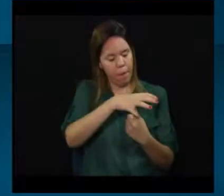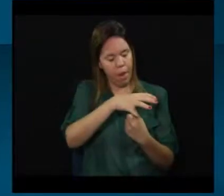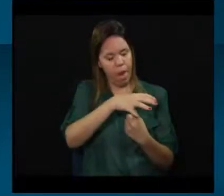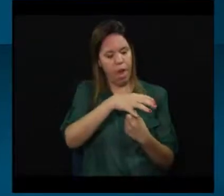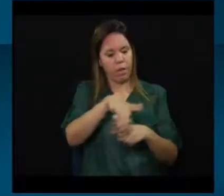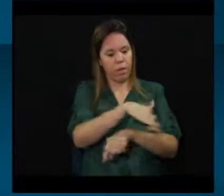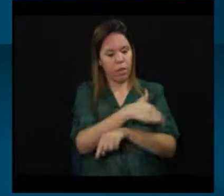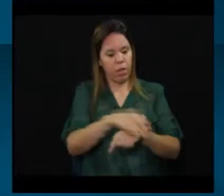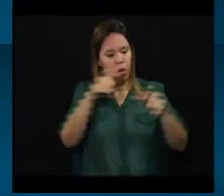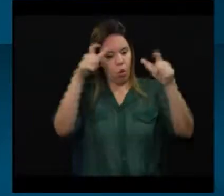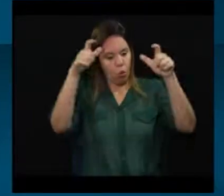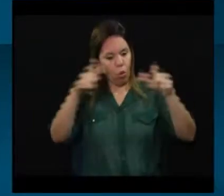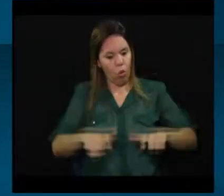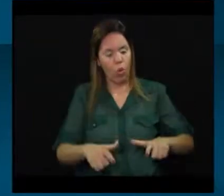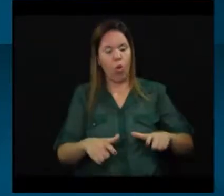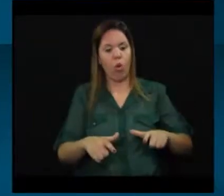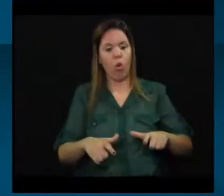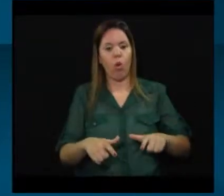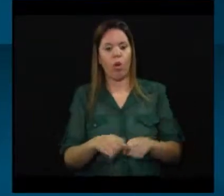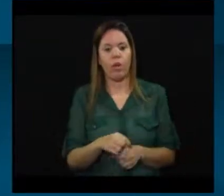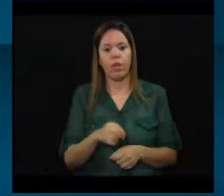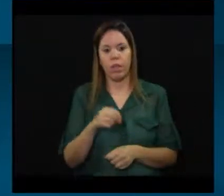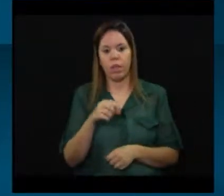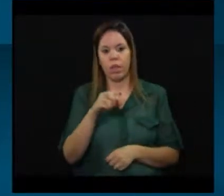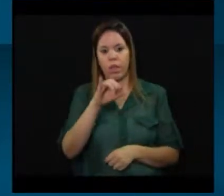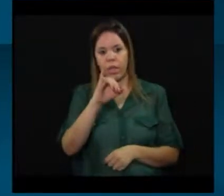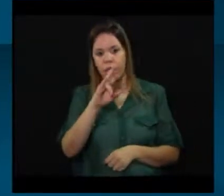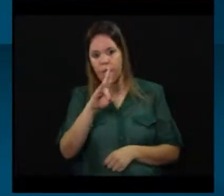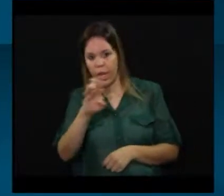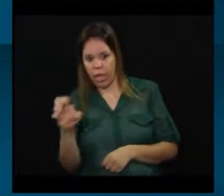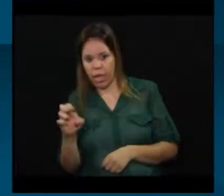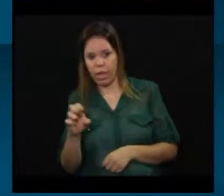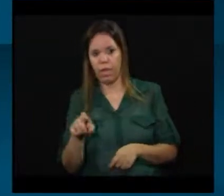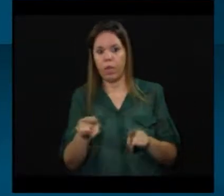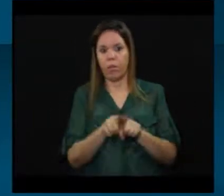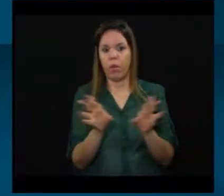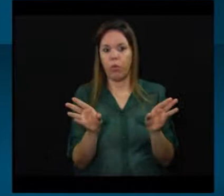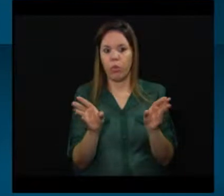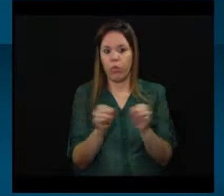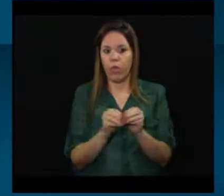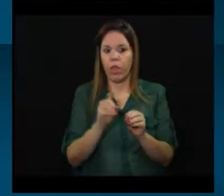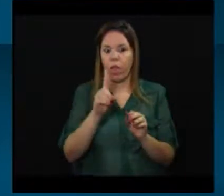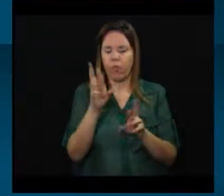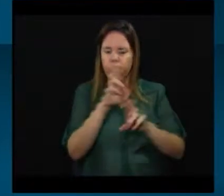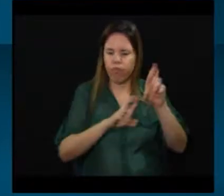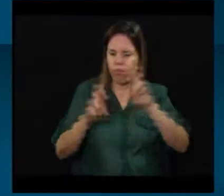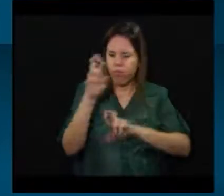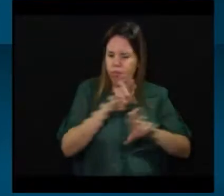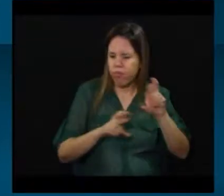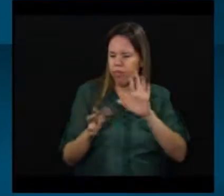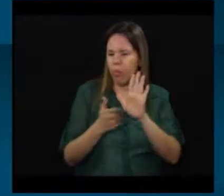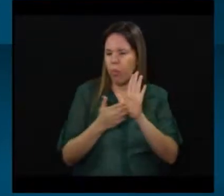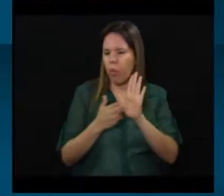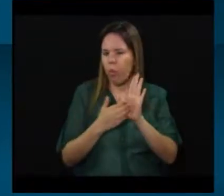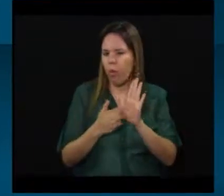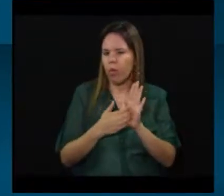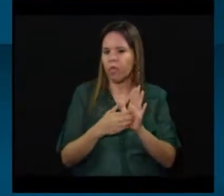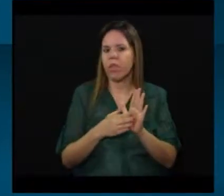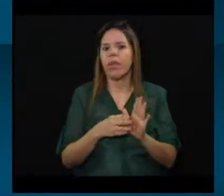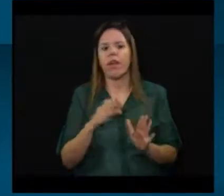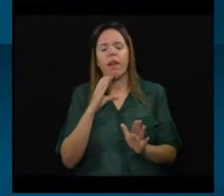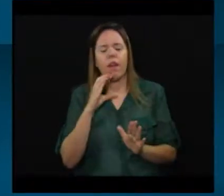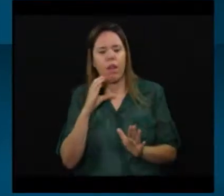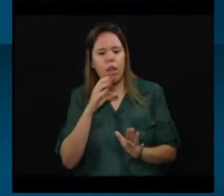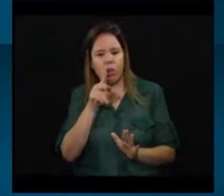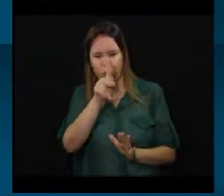praça localizada no Jardim Irene, em Campinas. E por fim será analisada a proposta do vereador Carlão do PT, que denomina